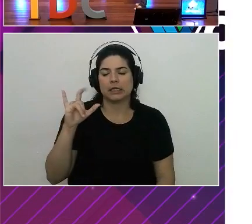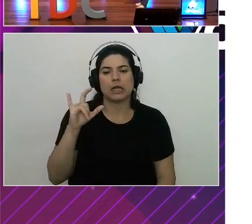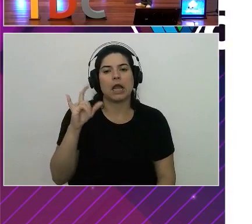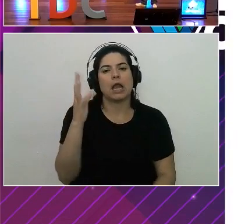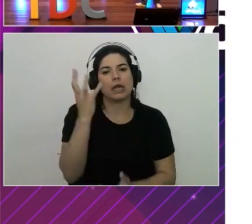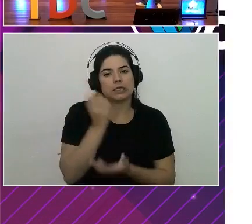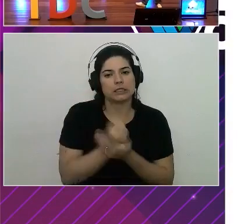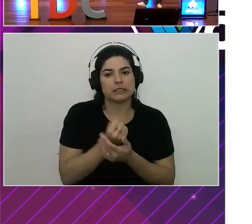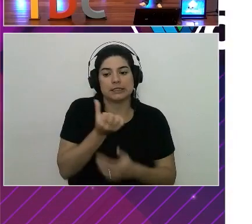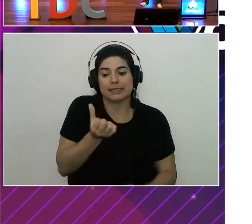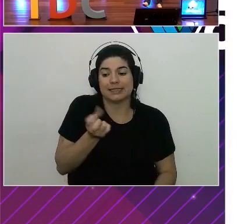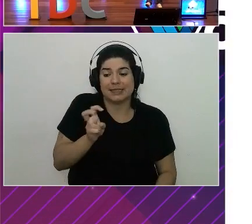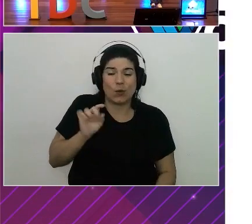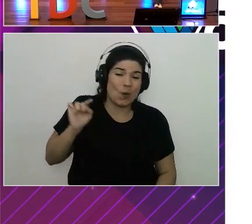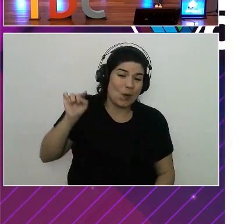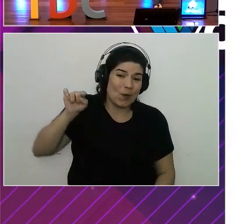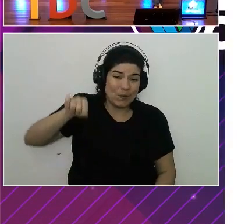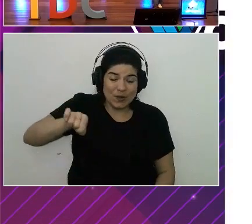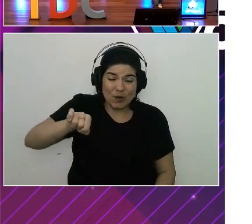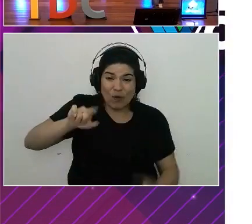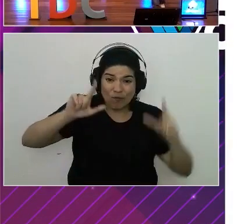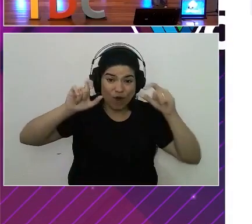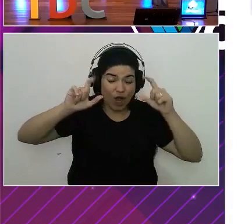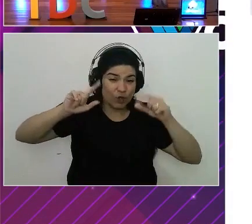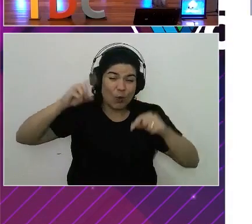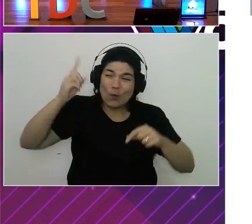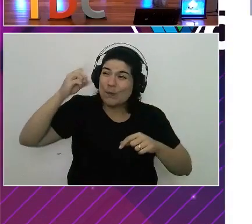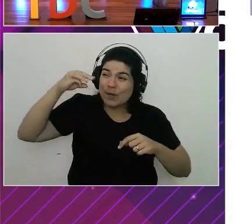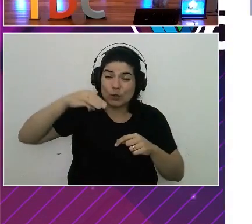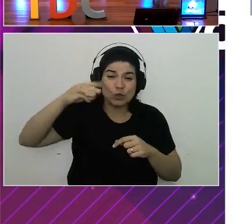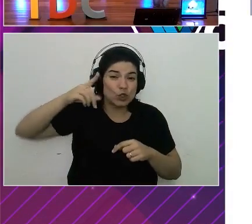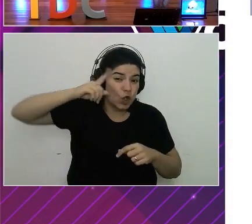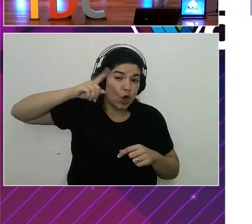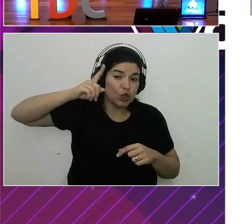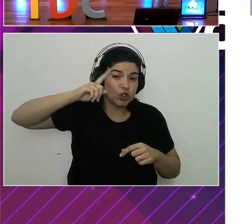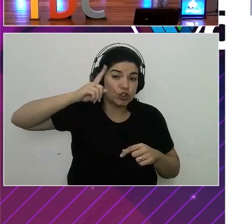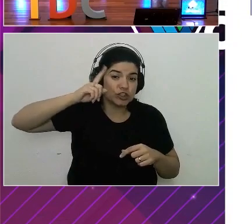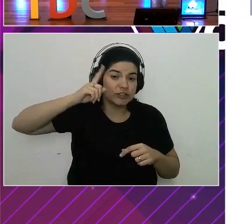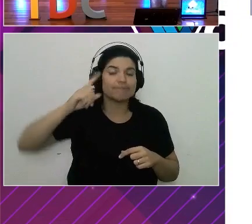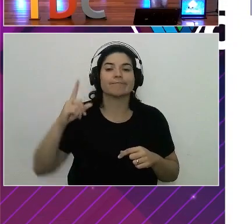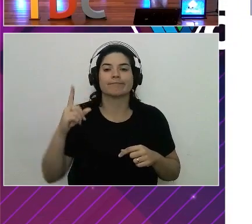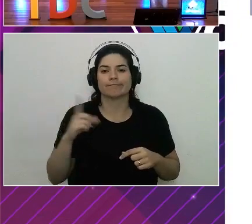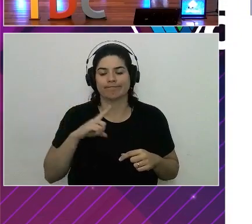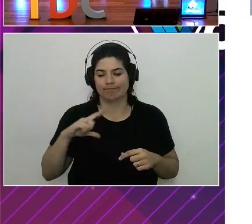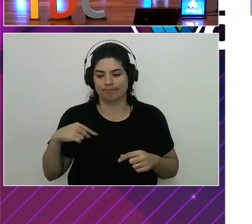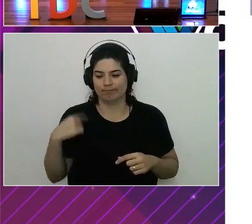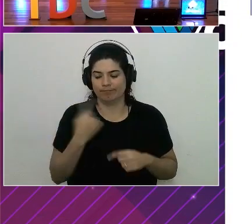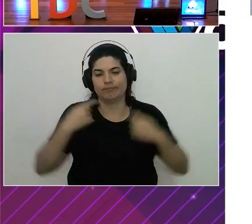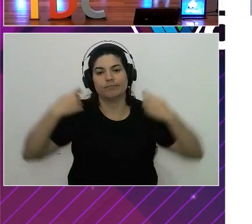mil fotos por minuto por dia. E isso faz com que a gente tenha